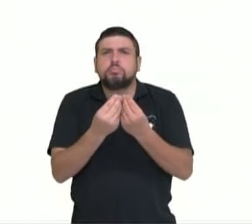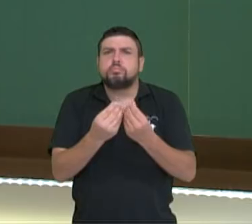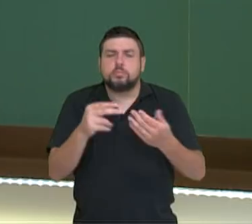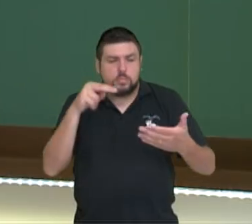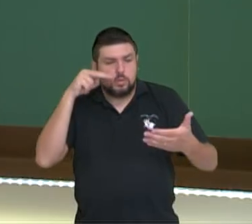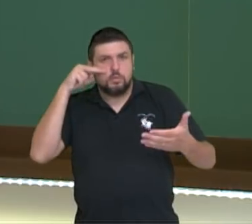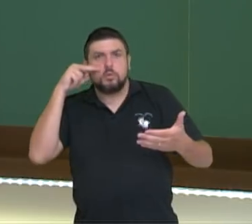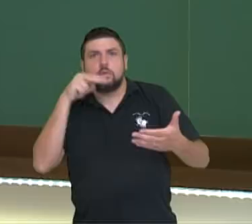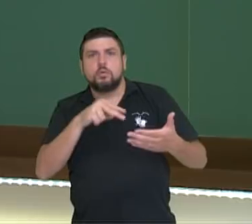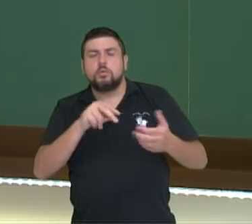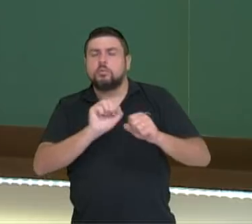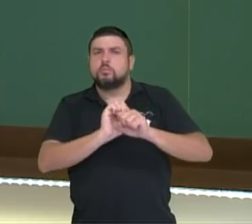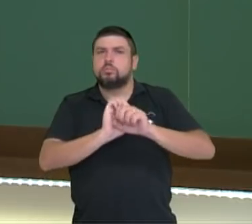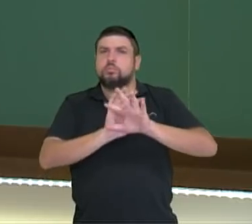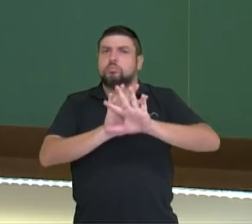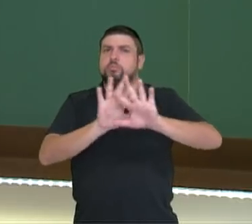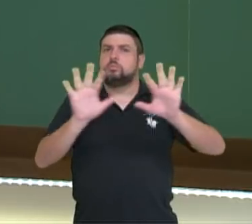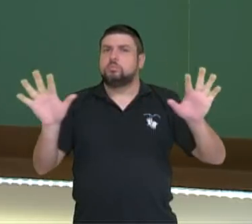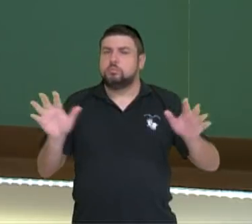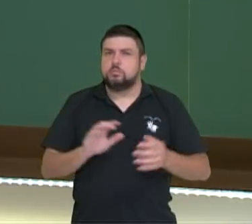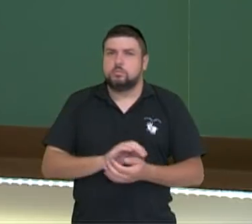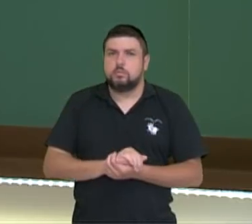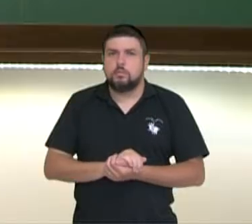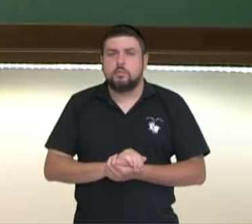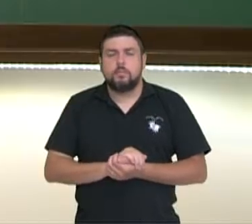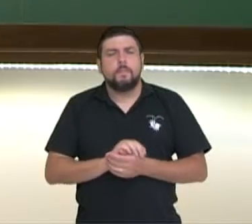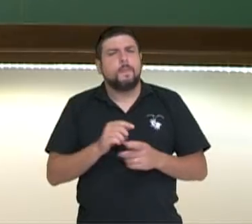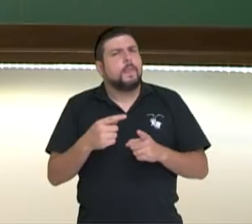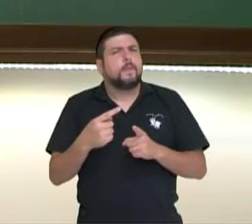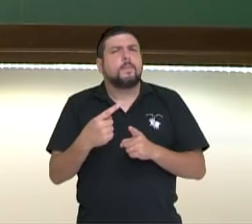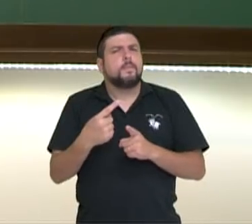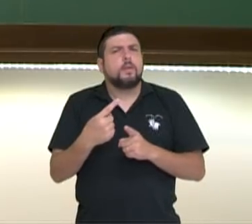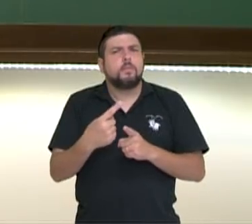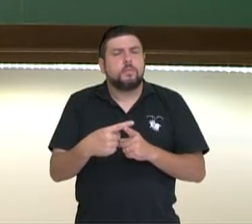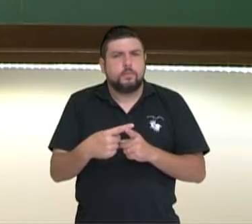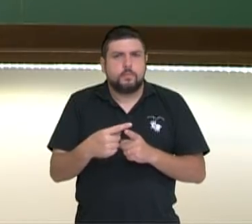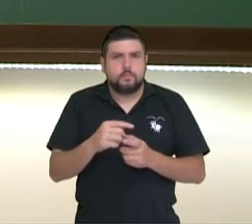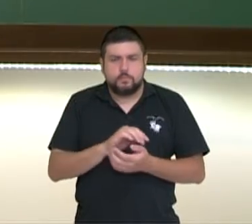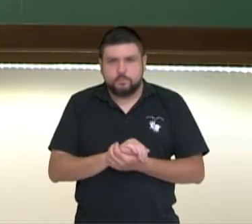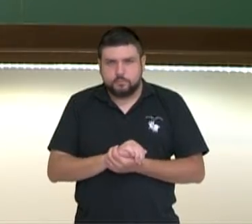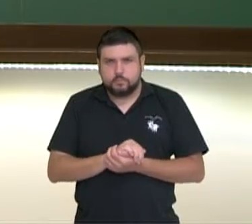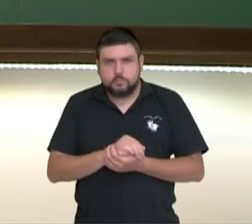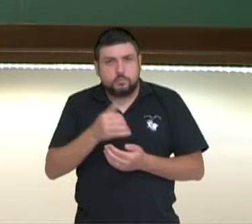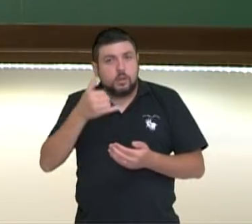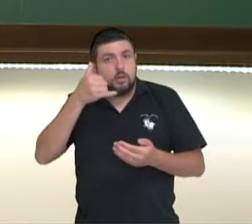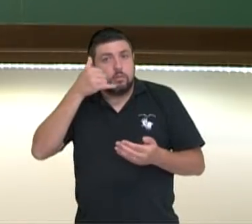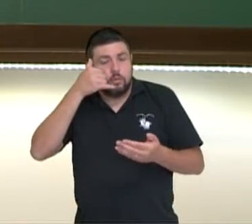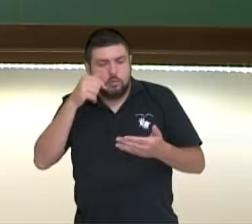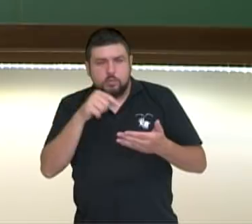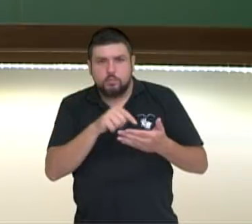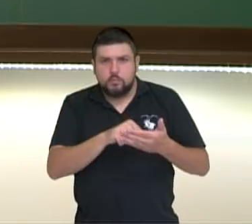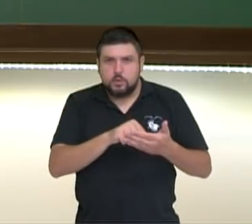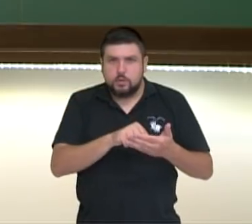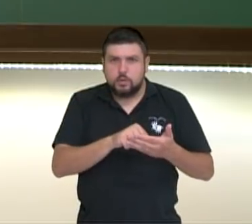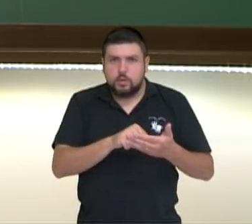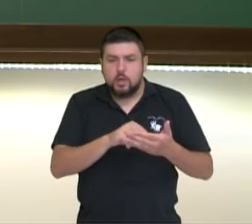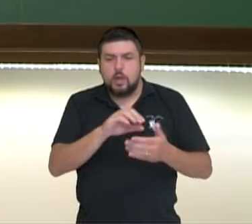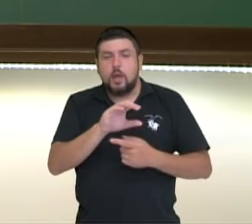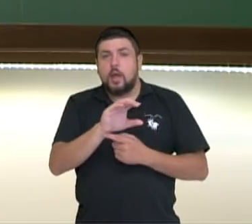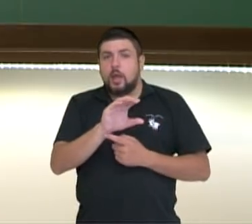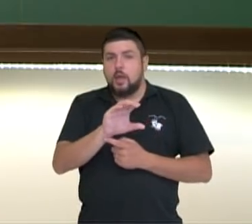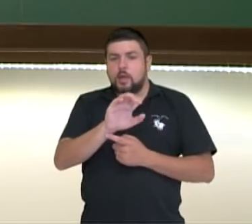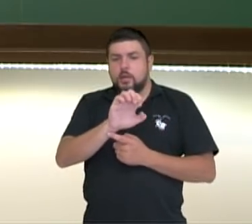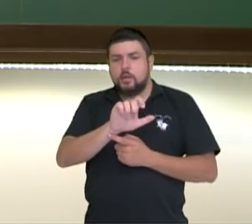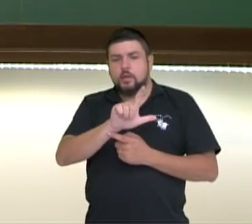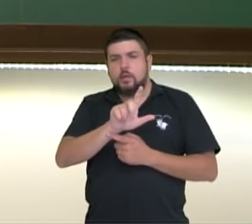jogos aumentou muito. Por quê? Como os celulares viraram smartphones, esses